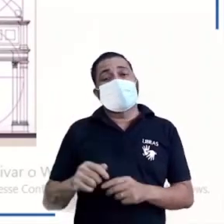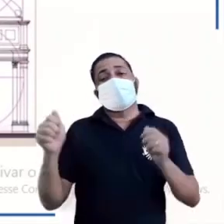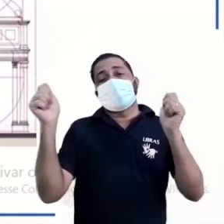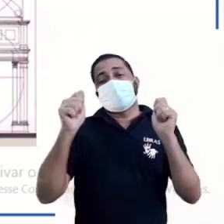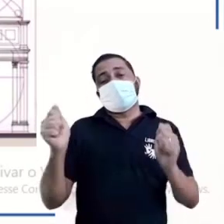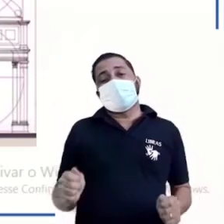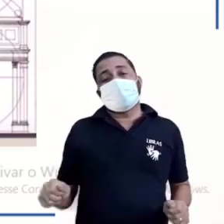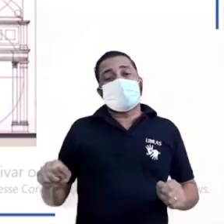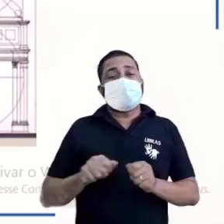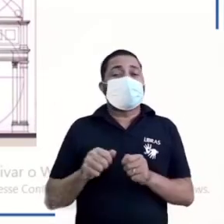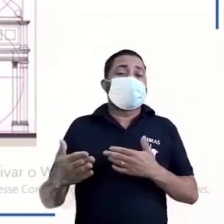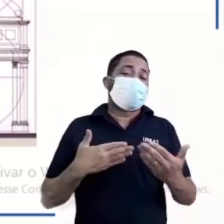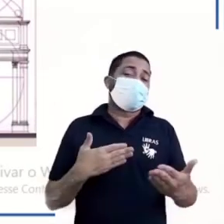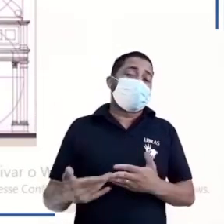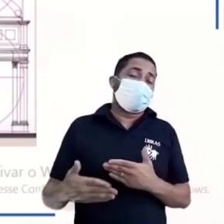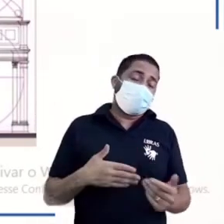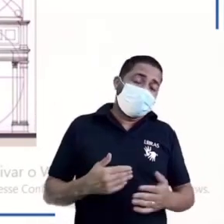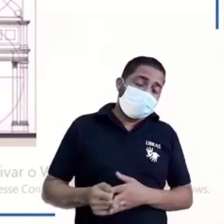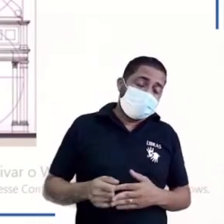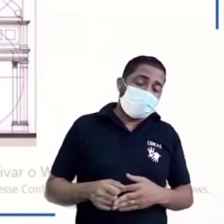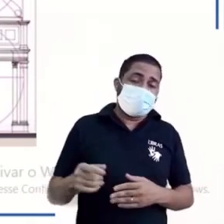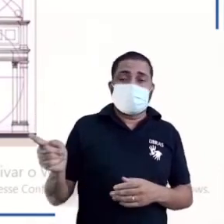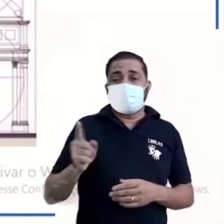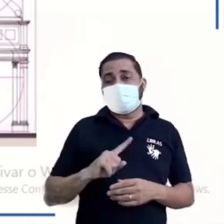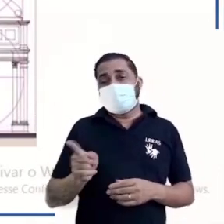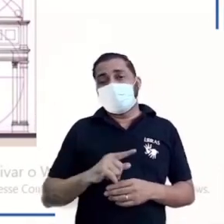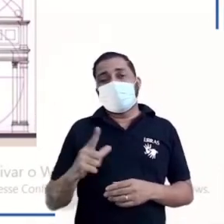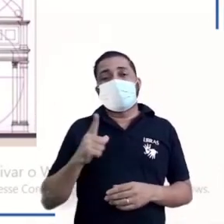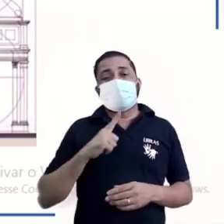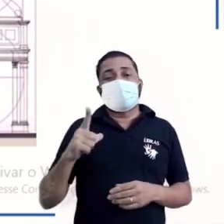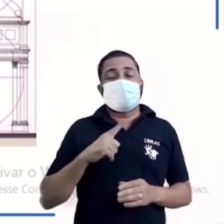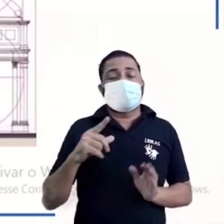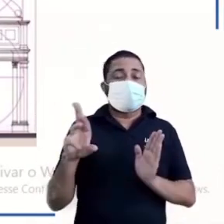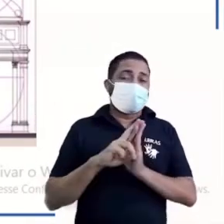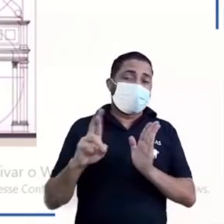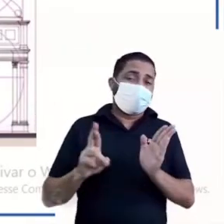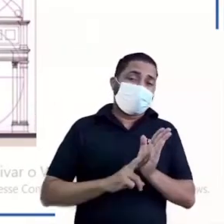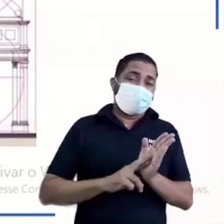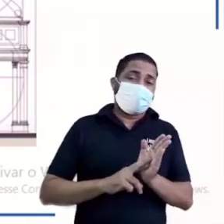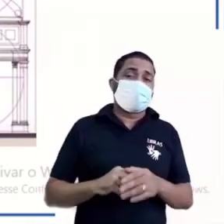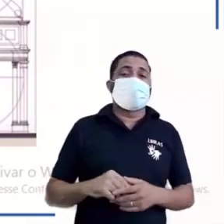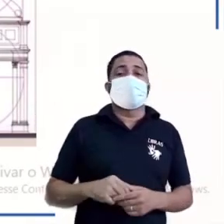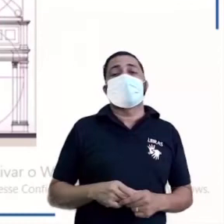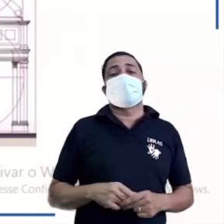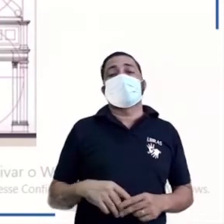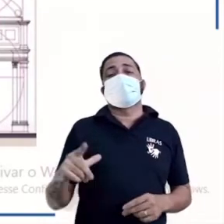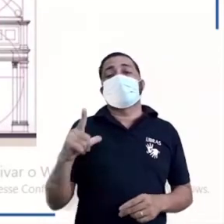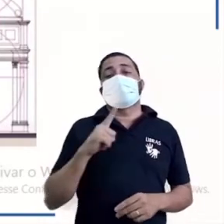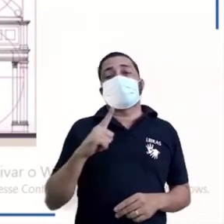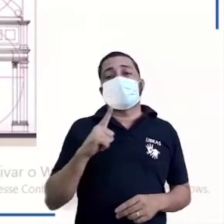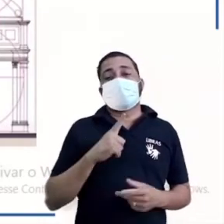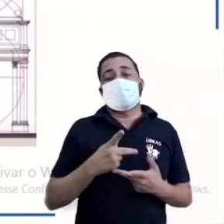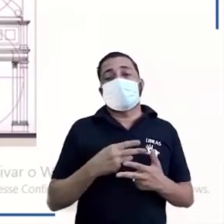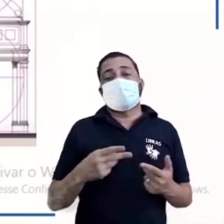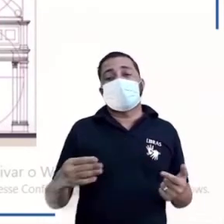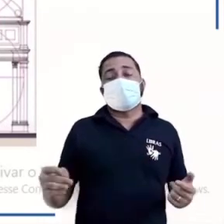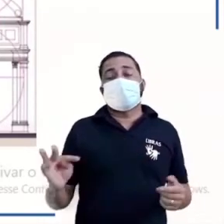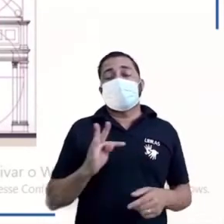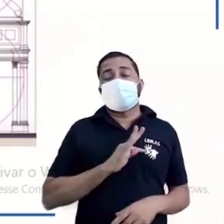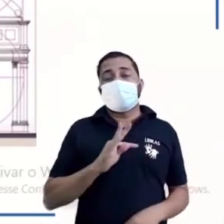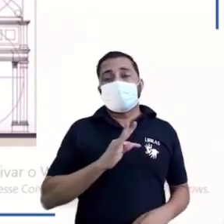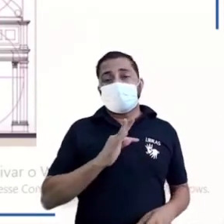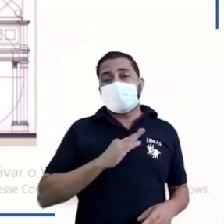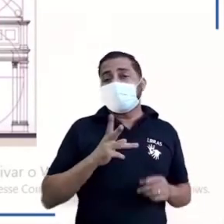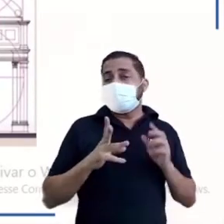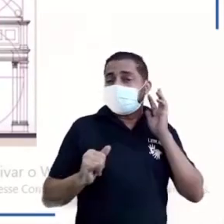arte é feita de qualquer jeito. Na realidade, não é. Nós temos critérios, nós temos uma série de técnicas